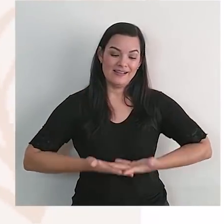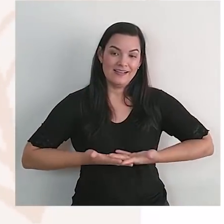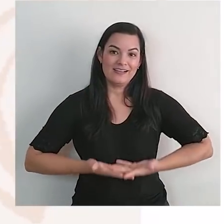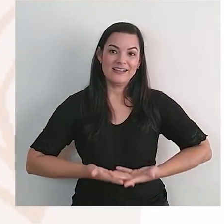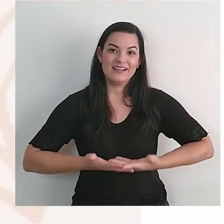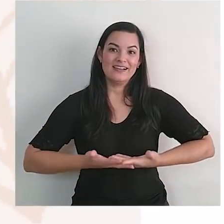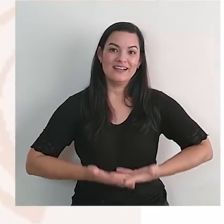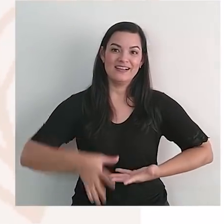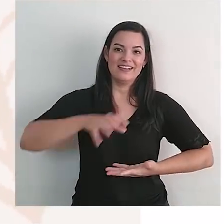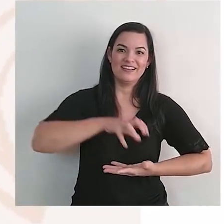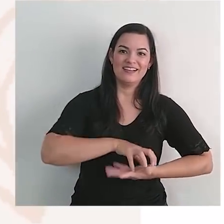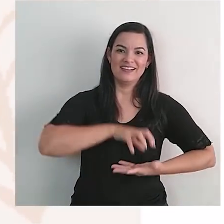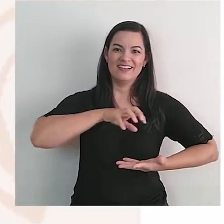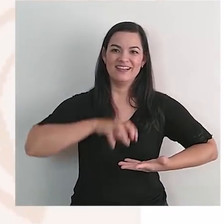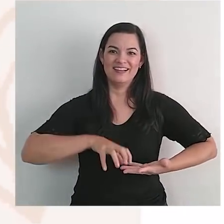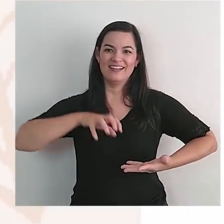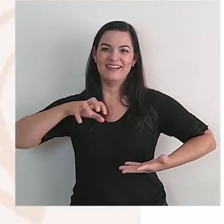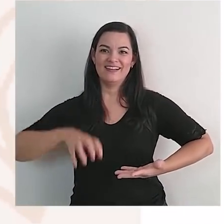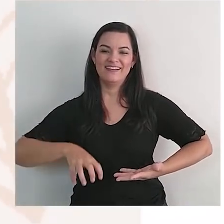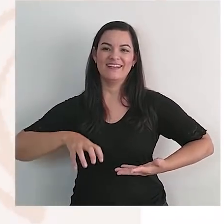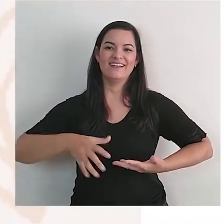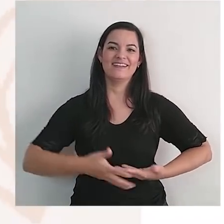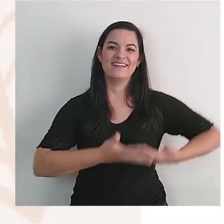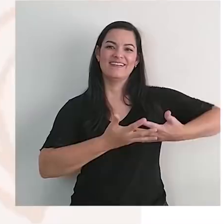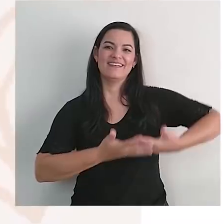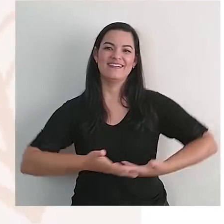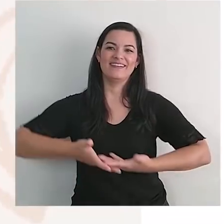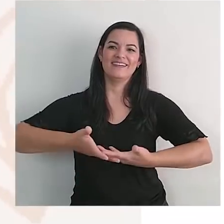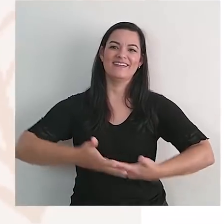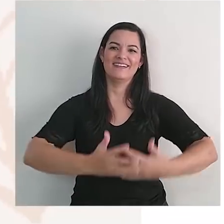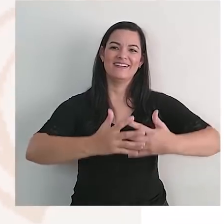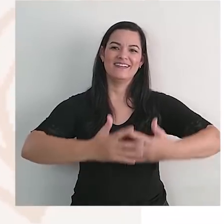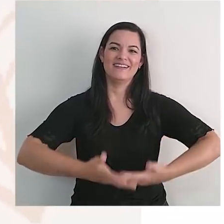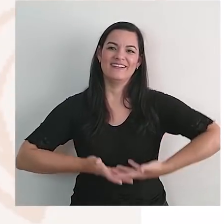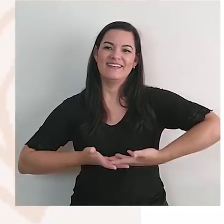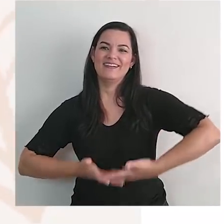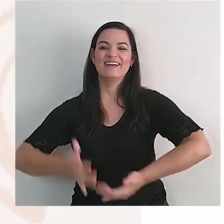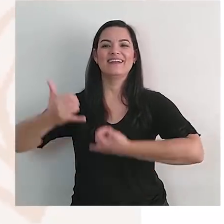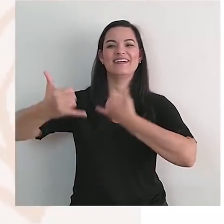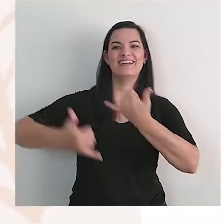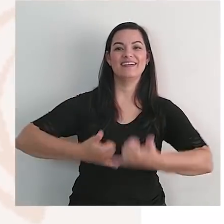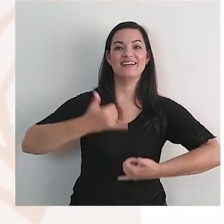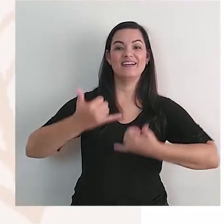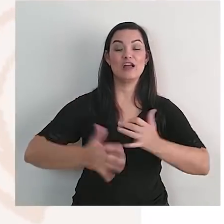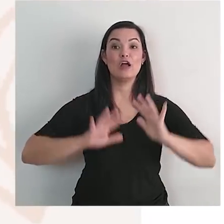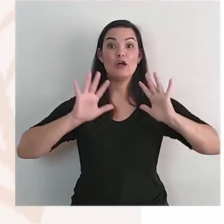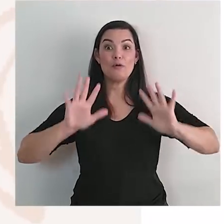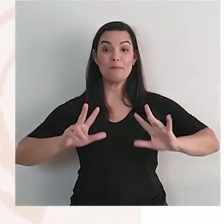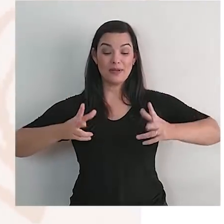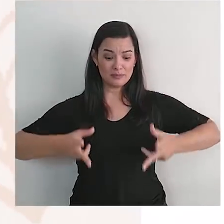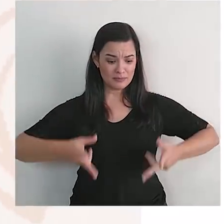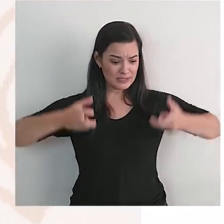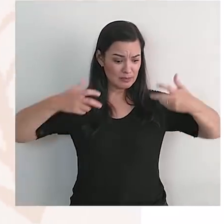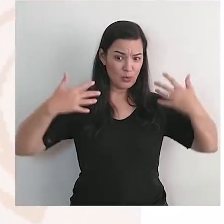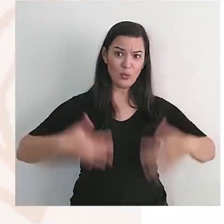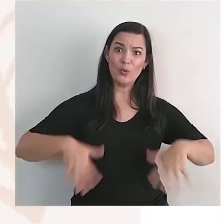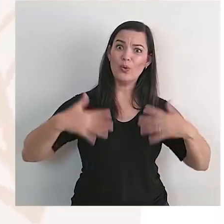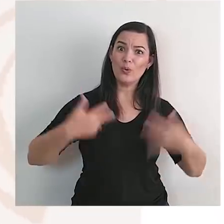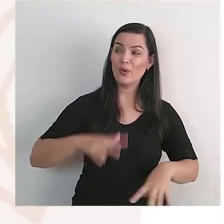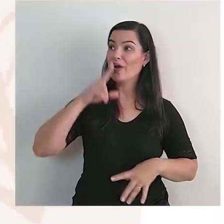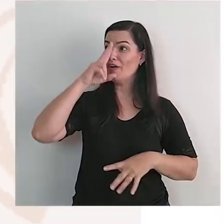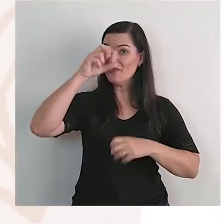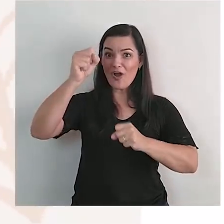balançavam numa teia de aranha, mas quando viram que a teia